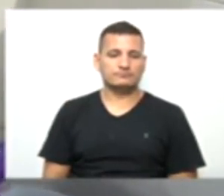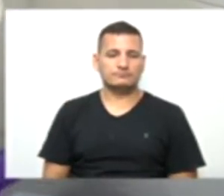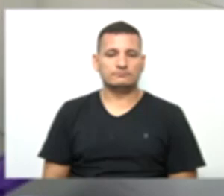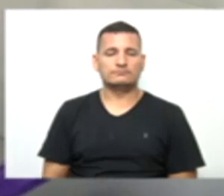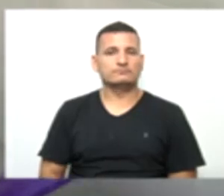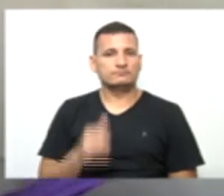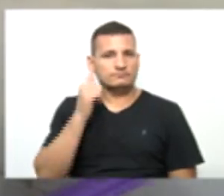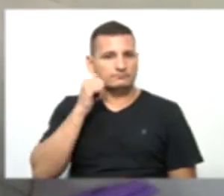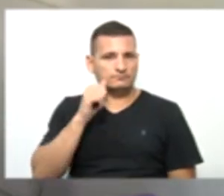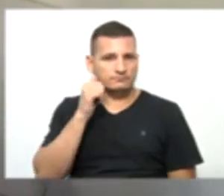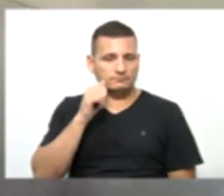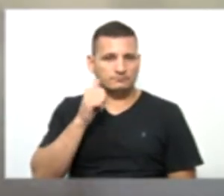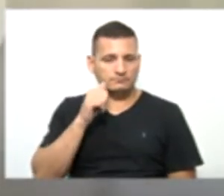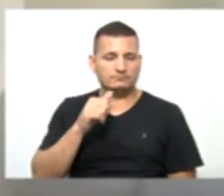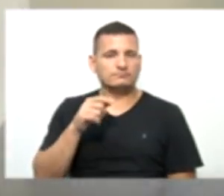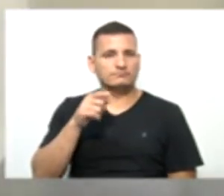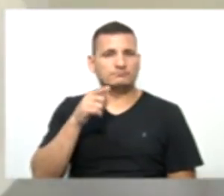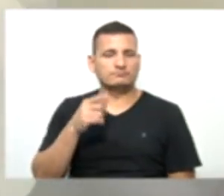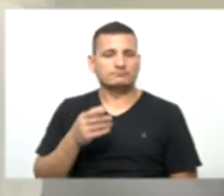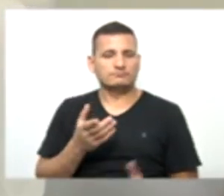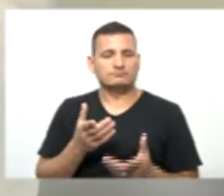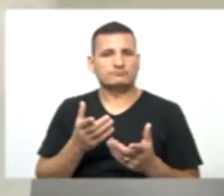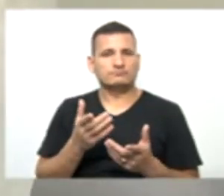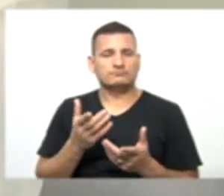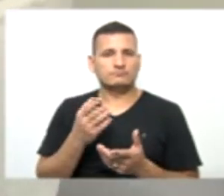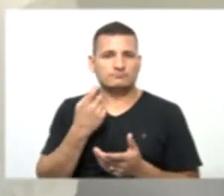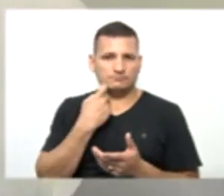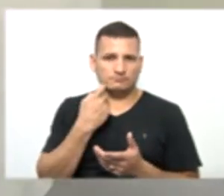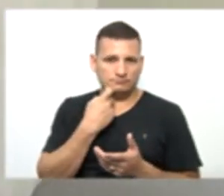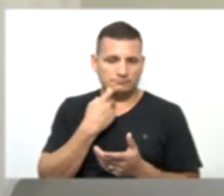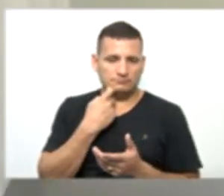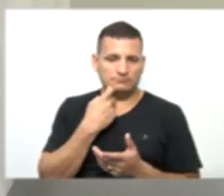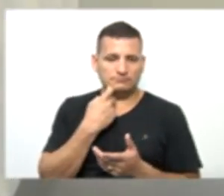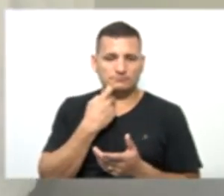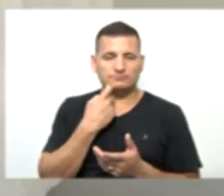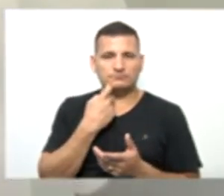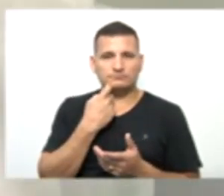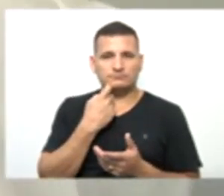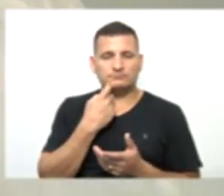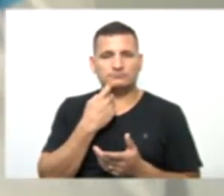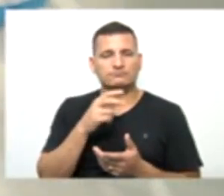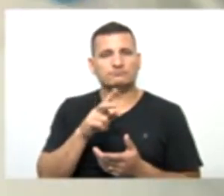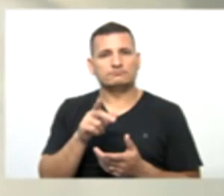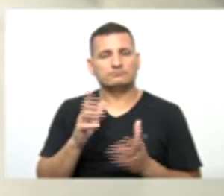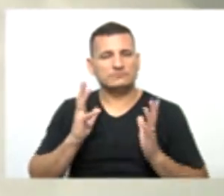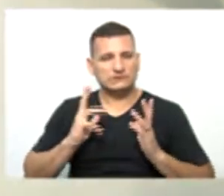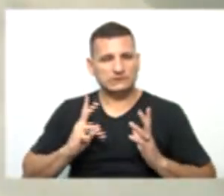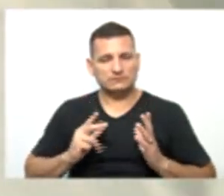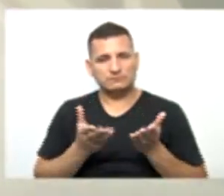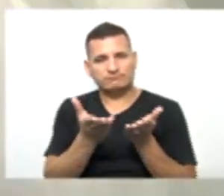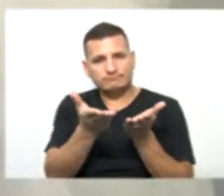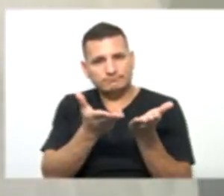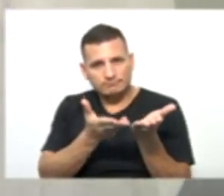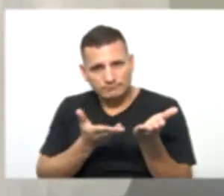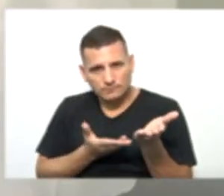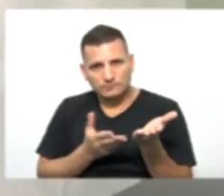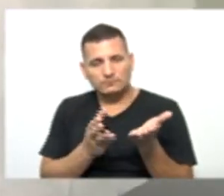Ela vai colocar lá esse peixe e esse peixe vai ter que tirar as vísceras lá, né?